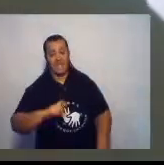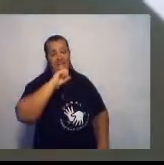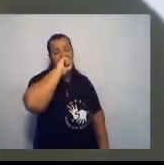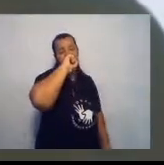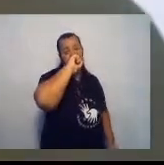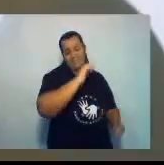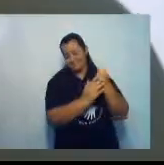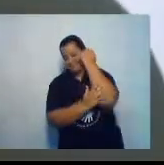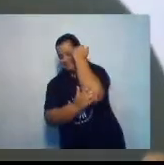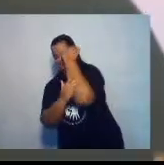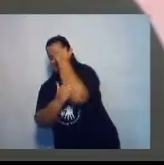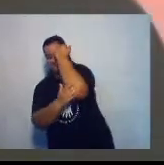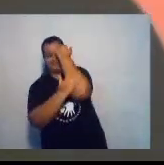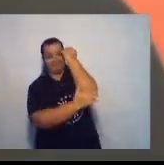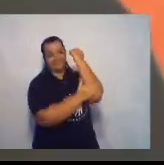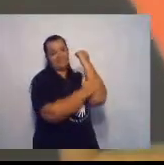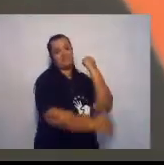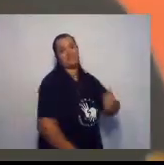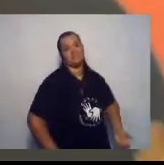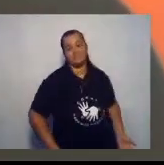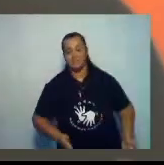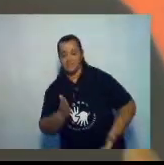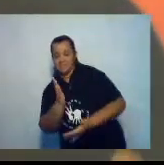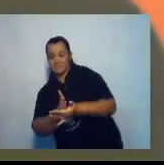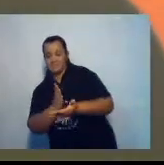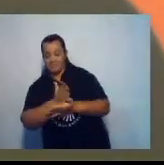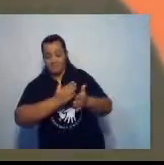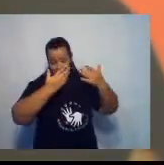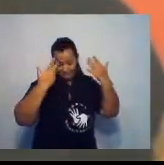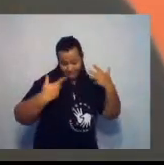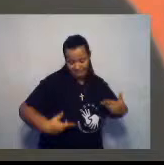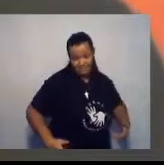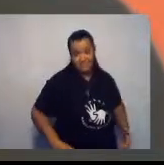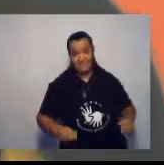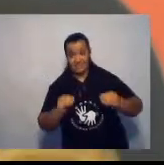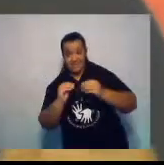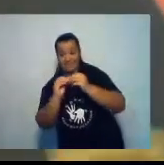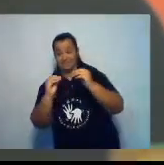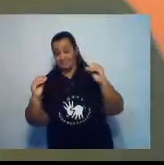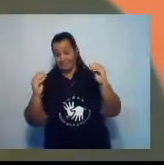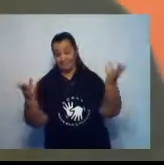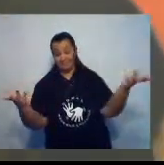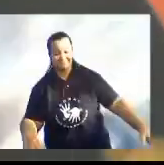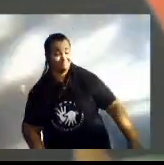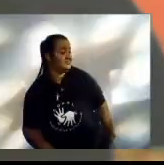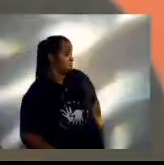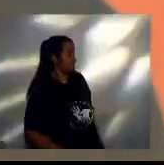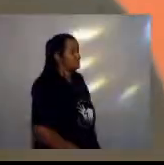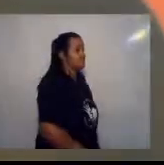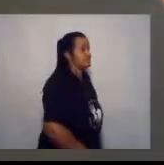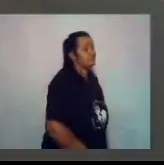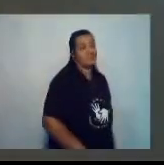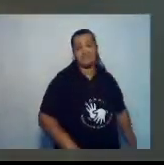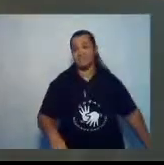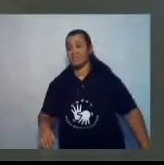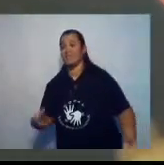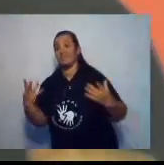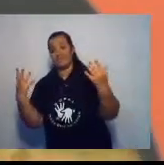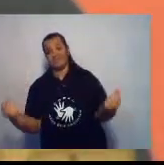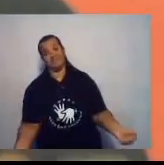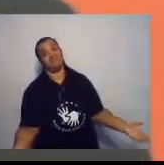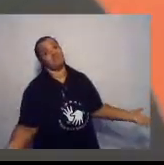uma ciumeira atrás da outra, até que divide seu corpo e a sua boca. Tá bom que